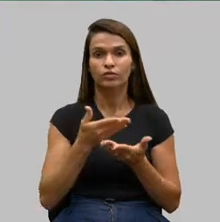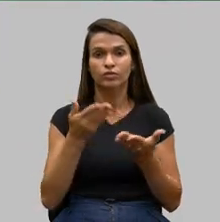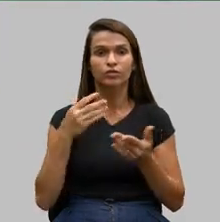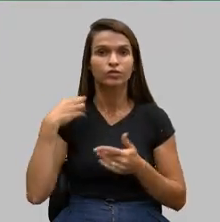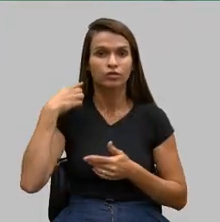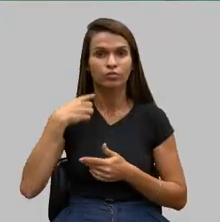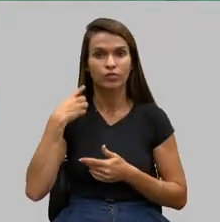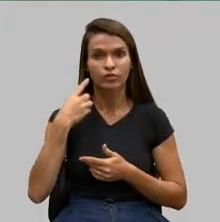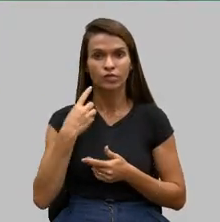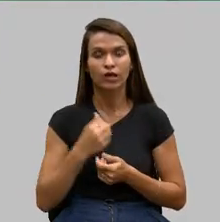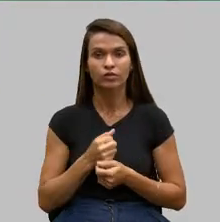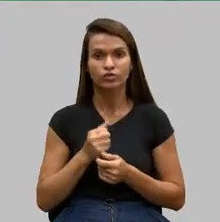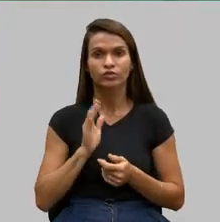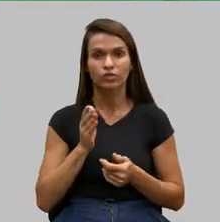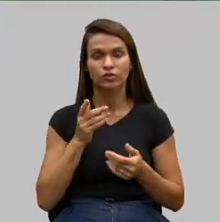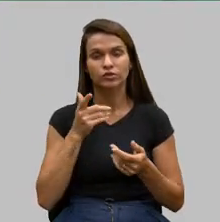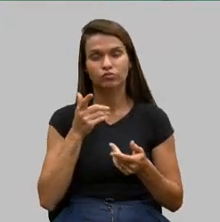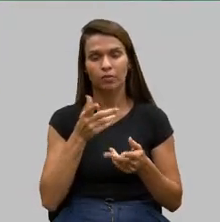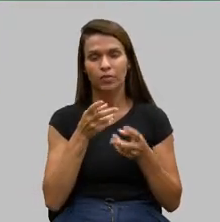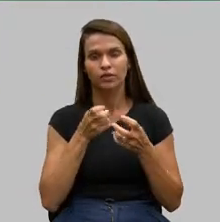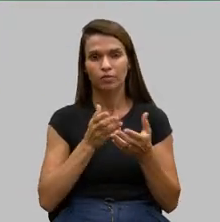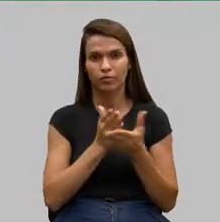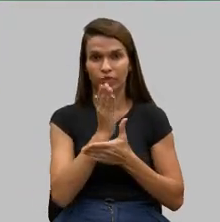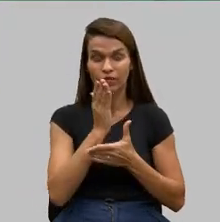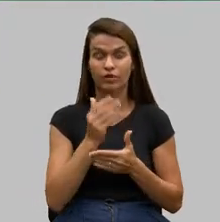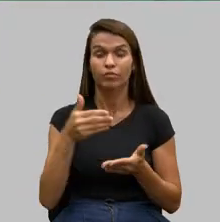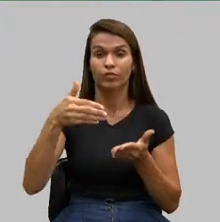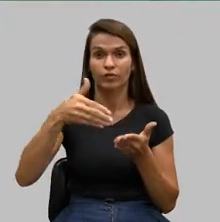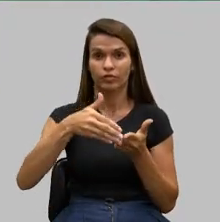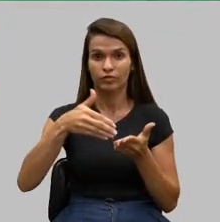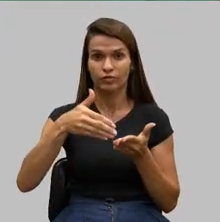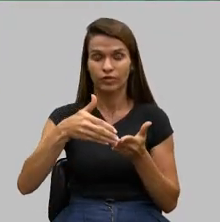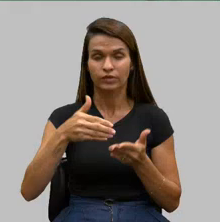permaneça como se encontra aprovado e por